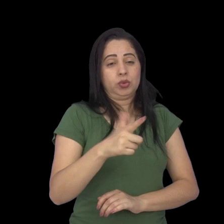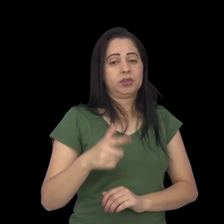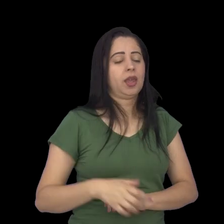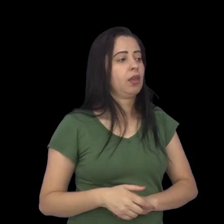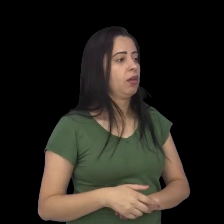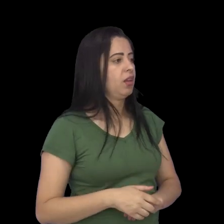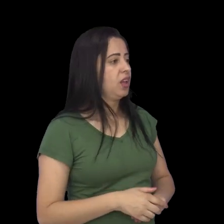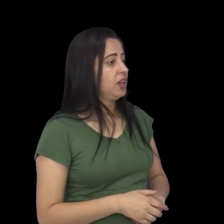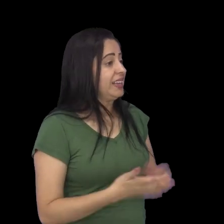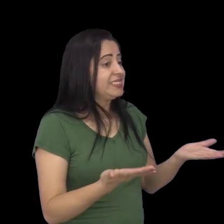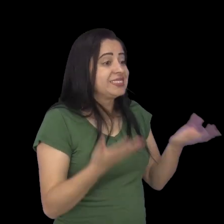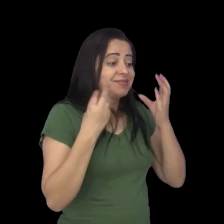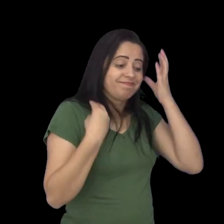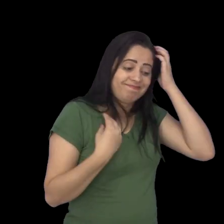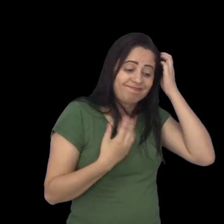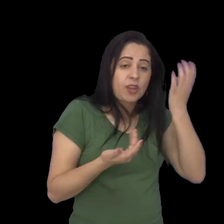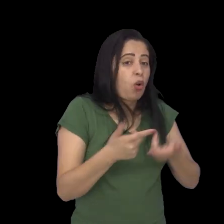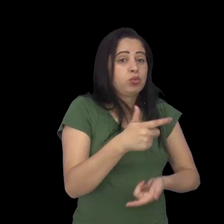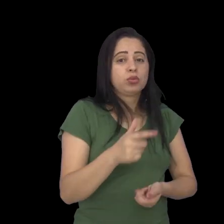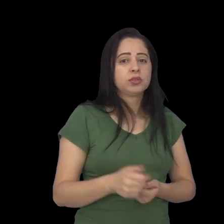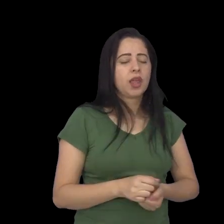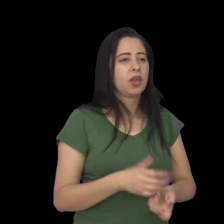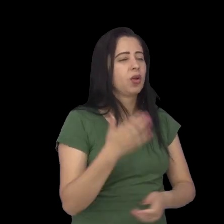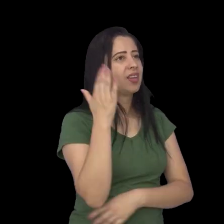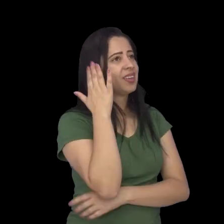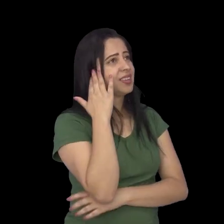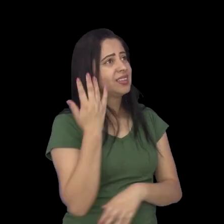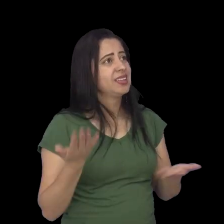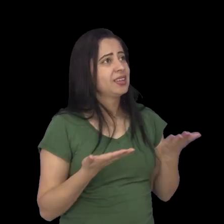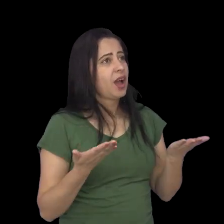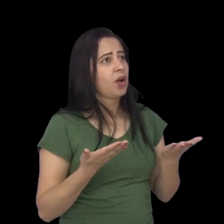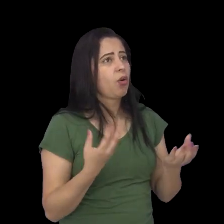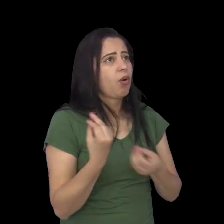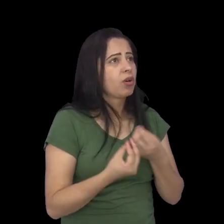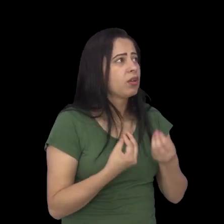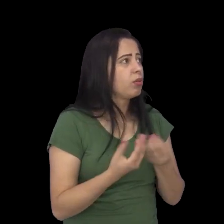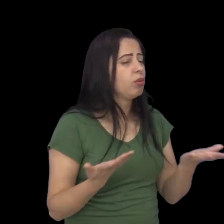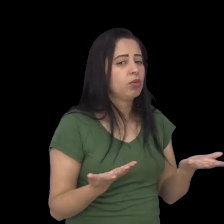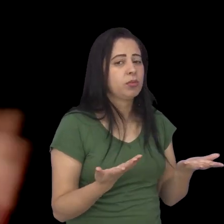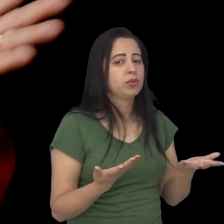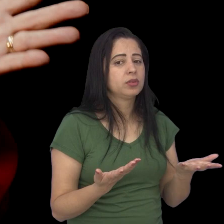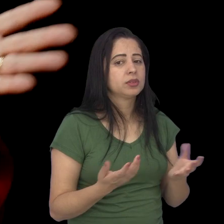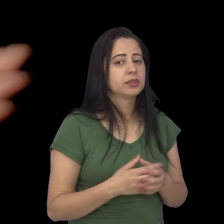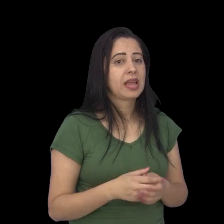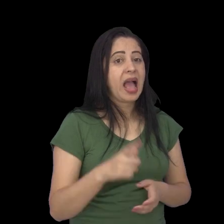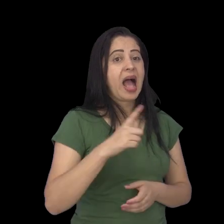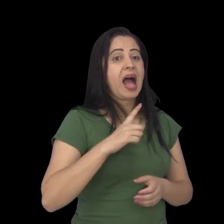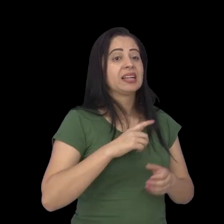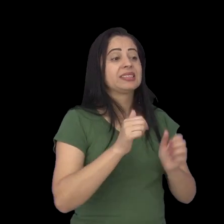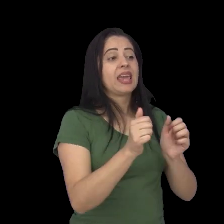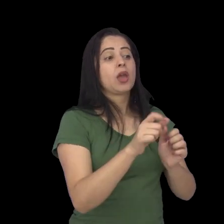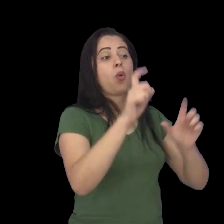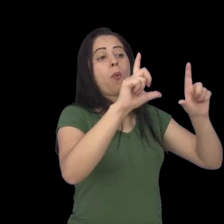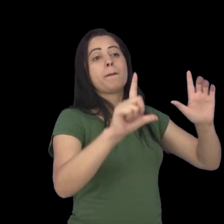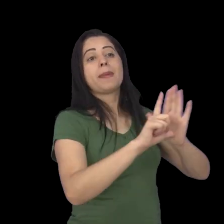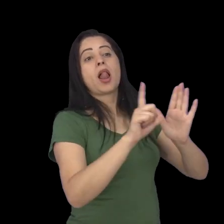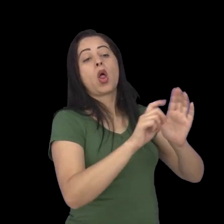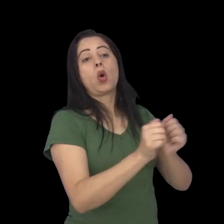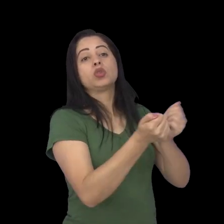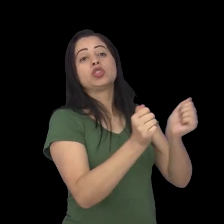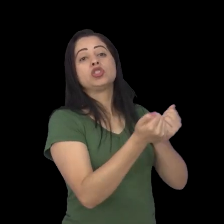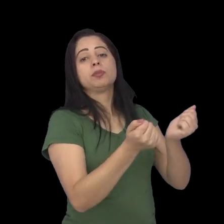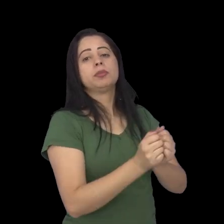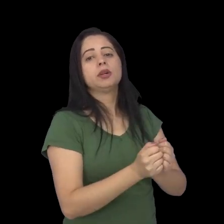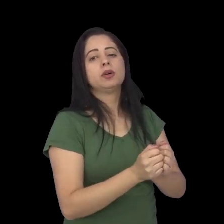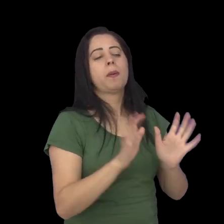Ele, eu não tenho. Eu falei, e onde que eu vou arrumar pão agora? Ele falou assim, tem uma padaria que fica aberta de madrugada. Eu